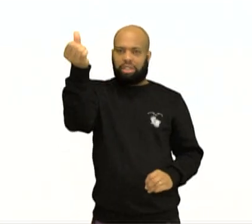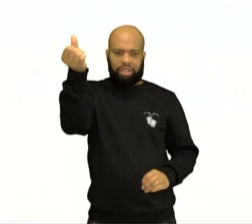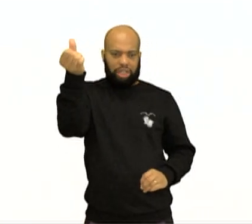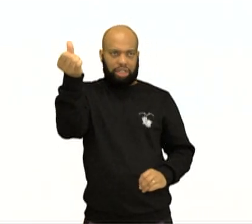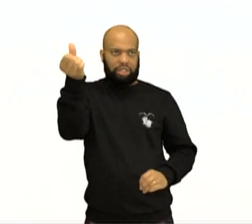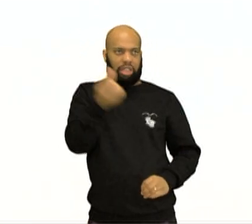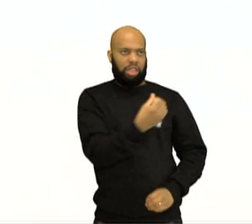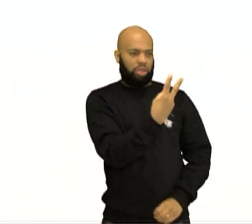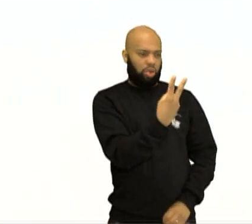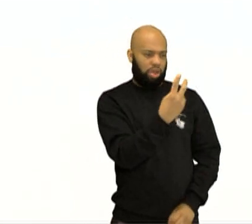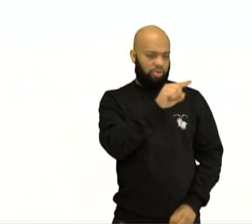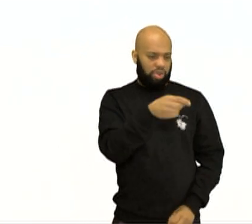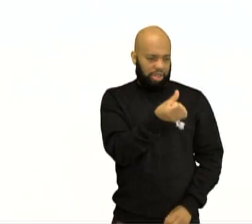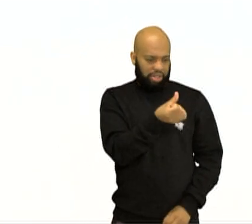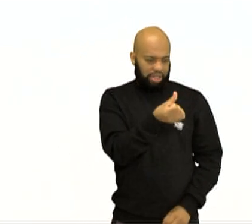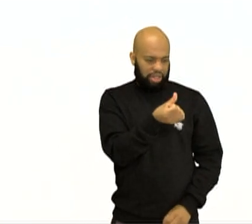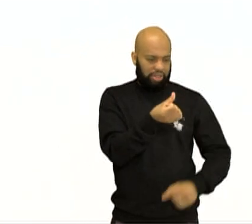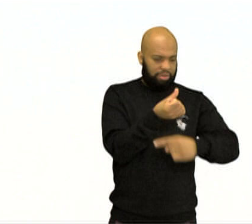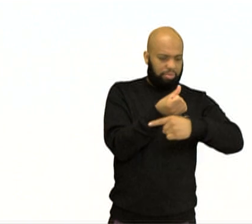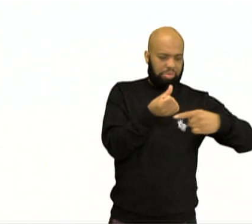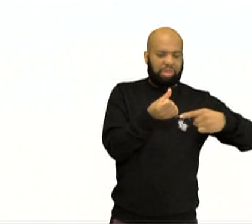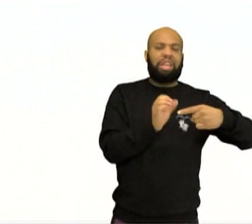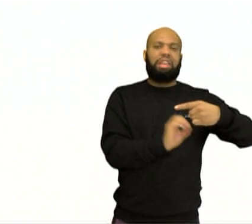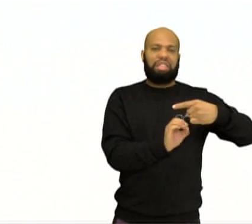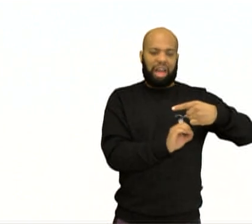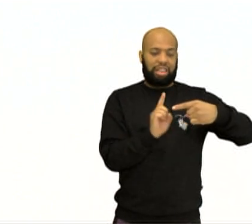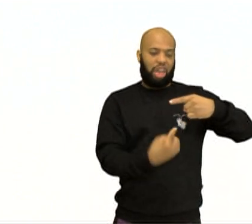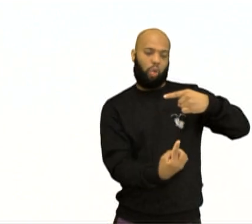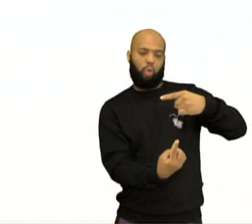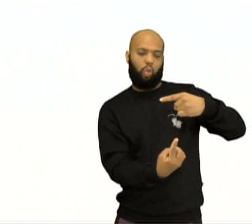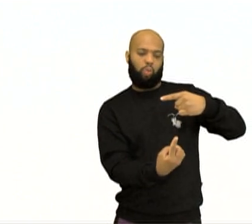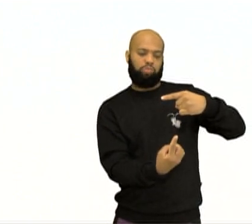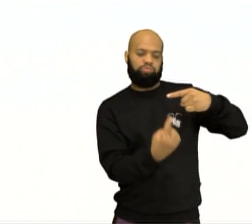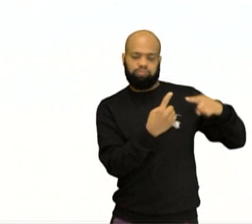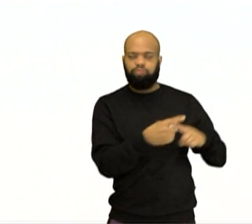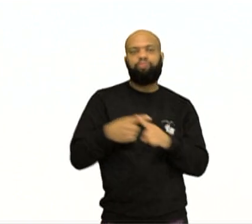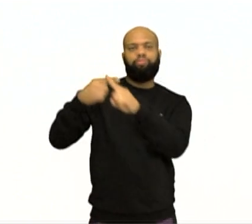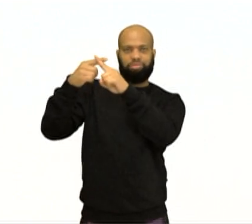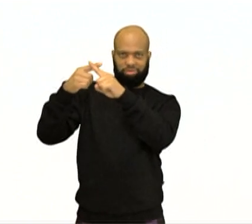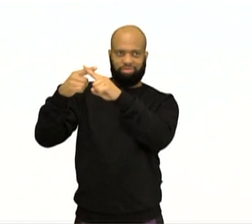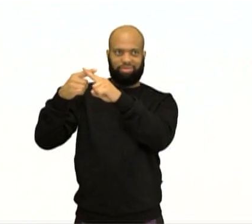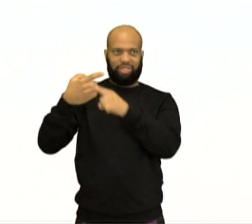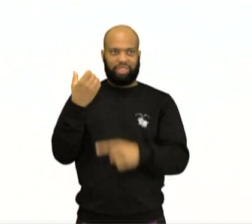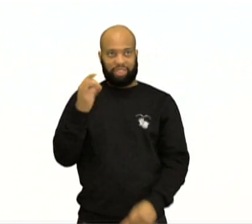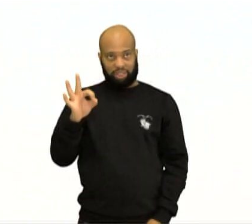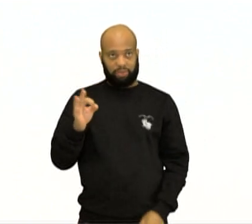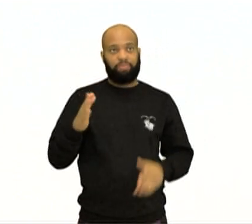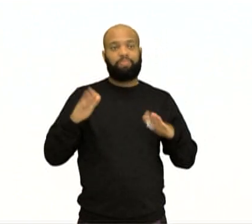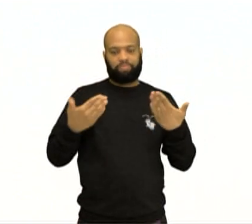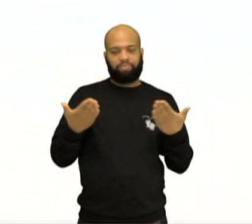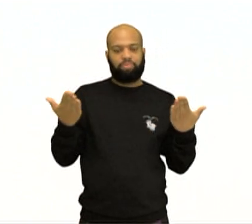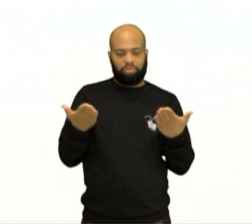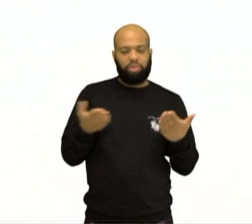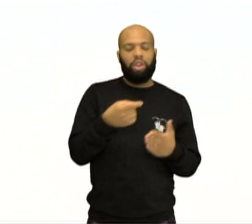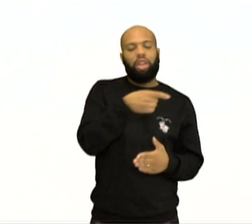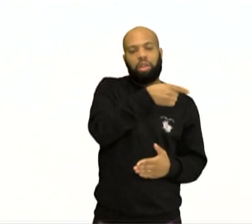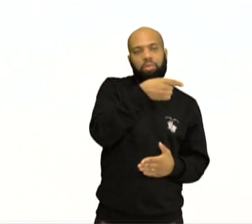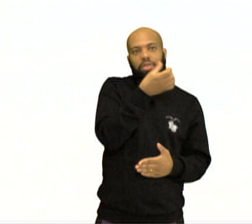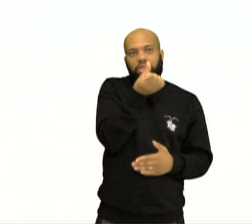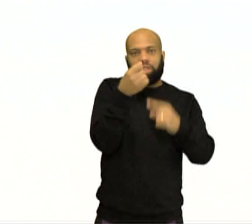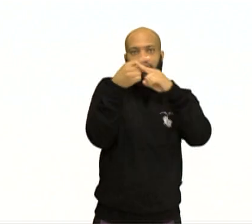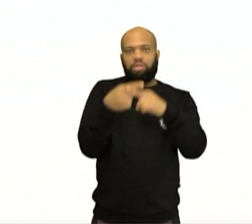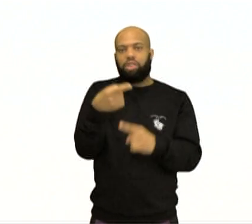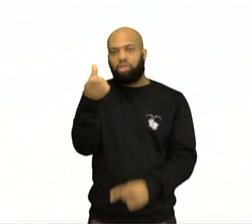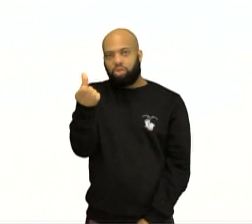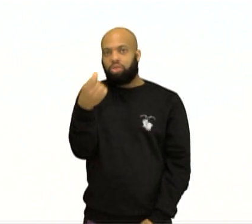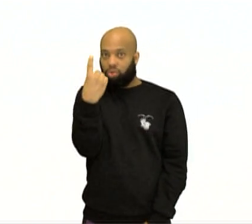Aí, mas nesse caso tem o menos também aqui na frente, né? Ó, menos 6 vezes 1, tá bom? Aí, menos 6